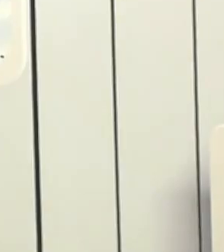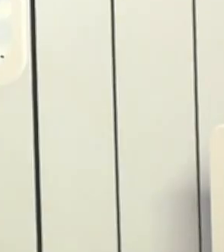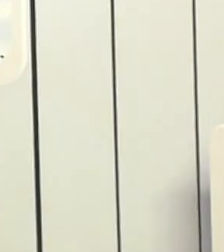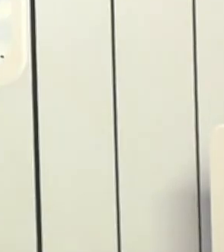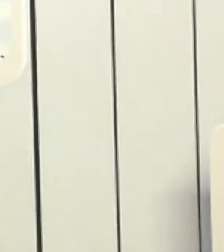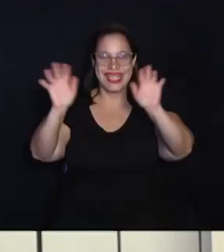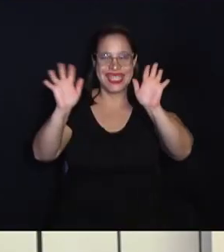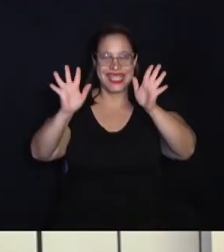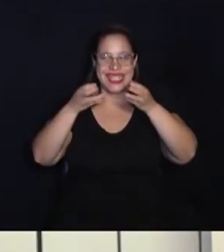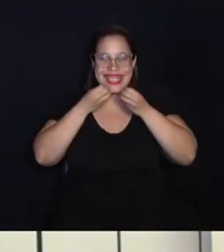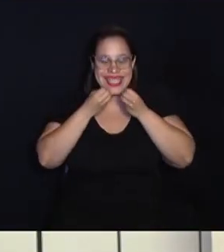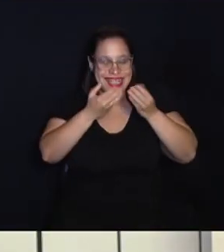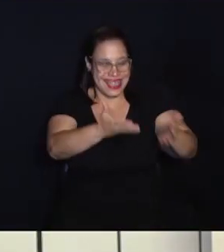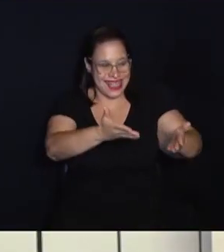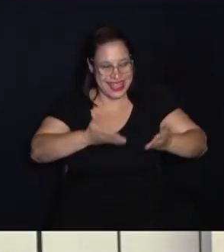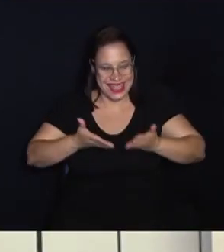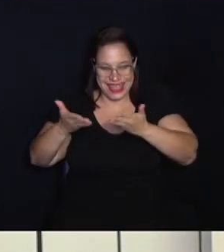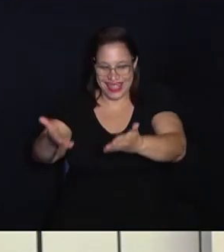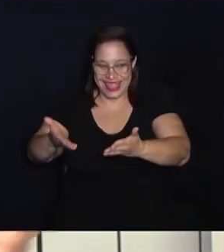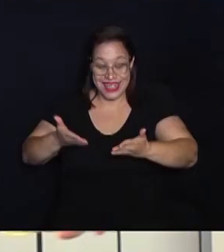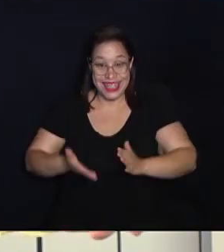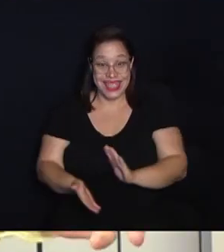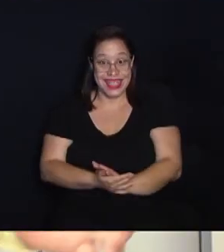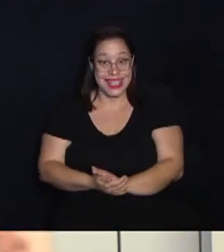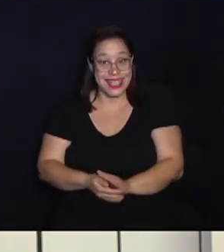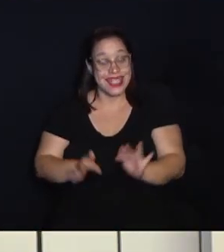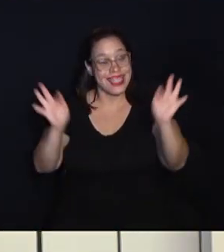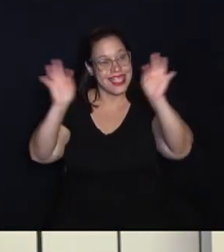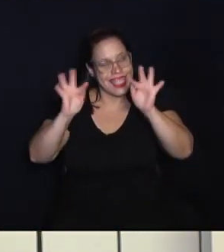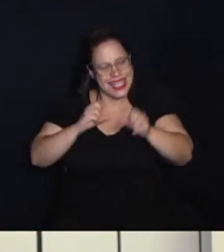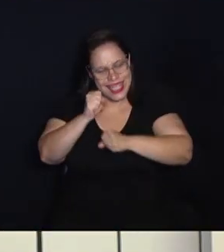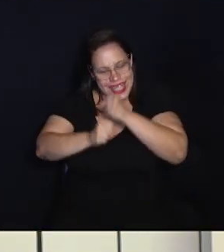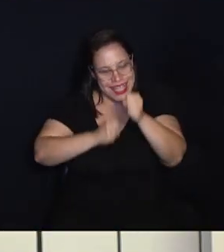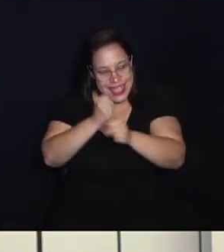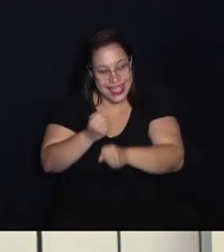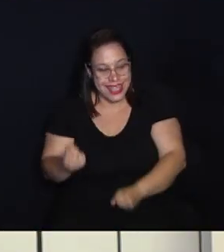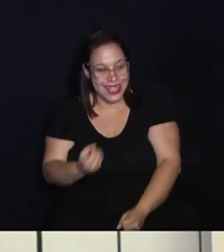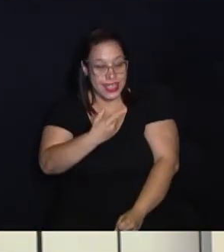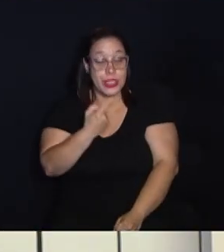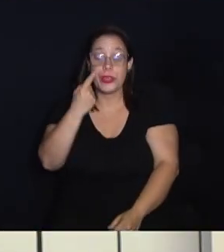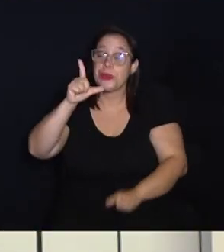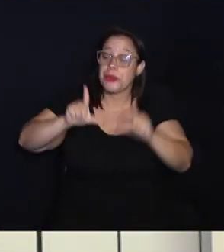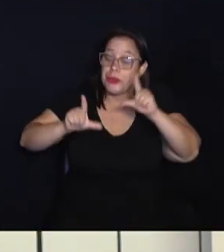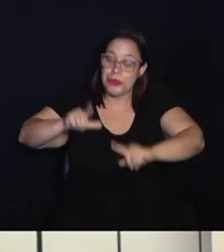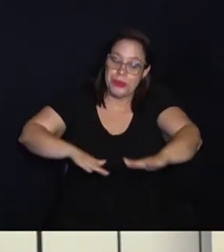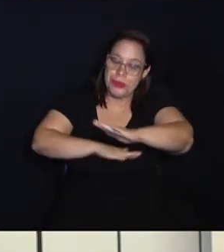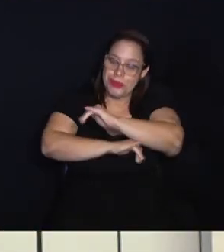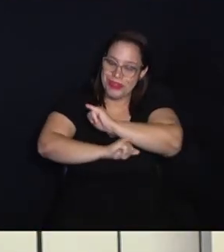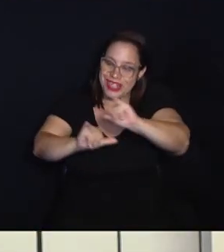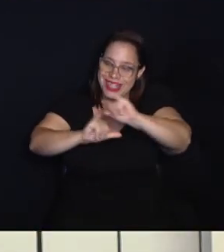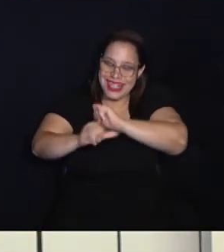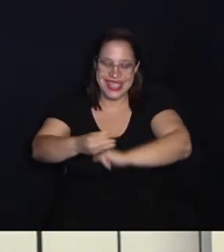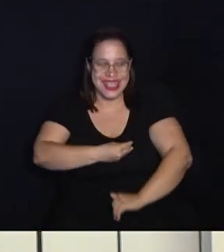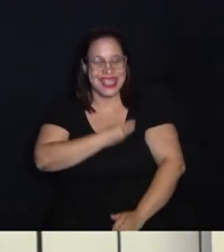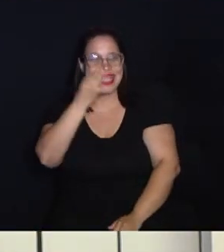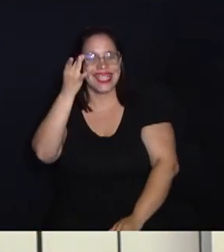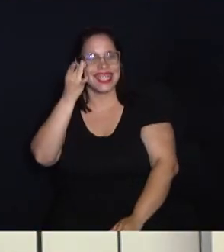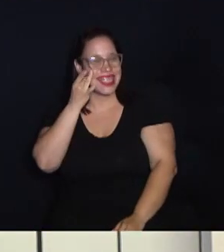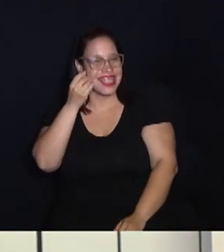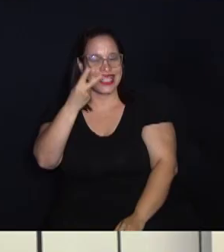Olá, seja bem-vinda, seja bem-vindo. Feliz Ano Novo, é o primeiro Jornal Câmara Notícia ao vivo